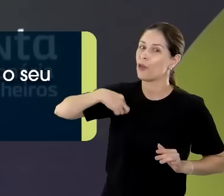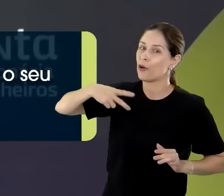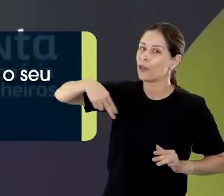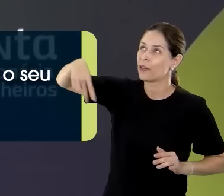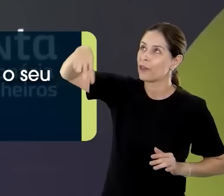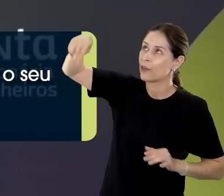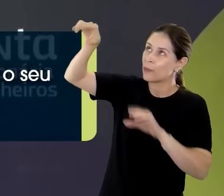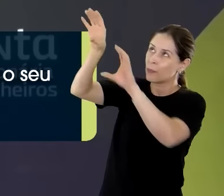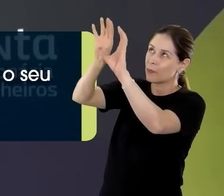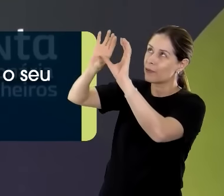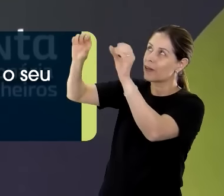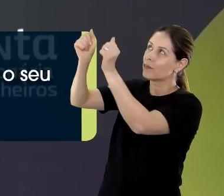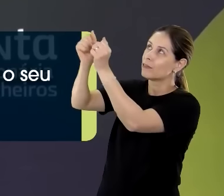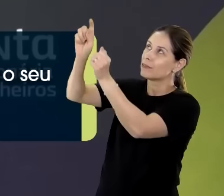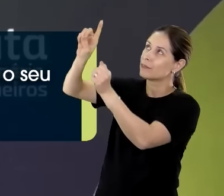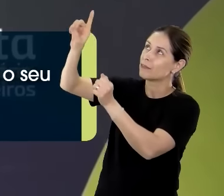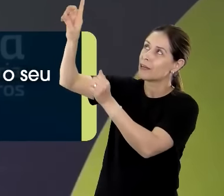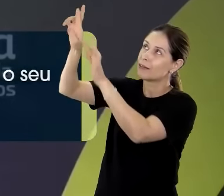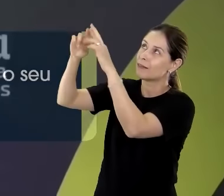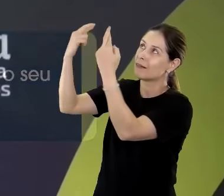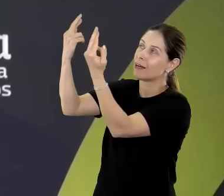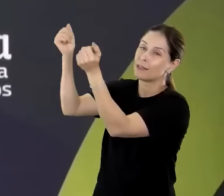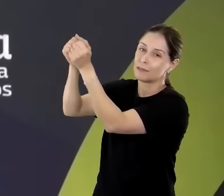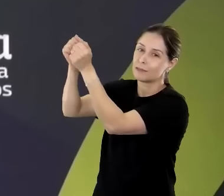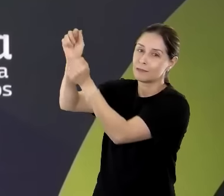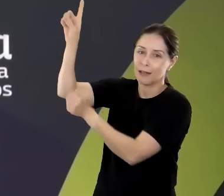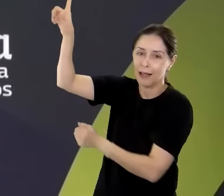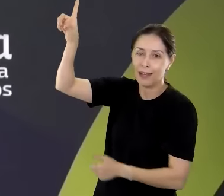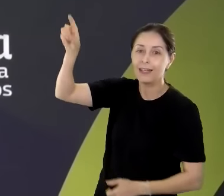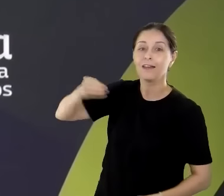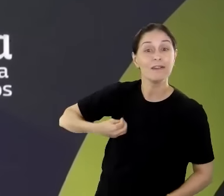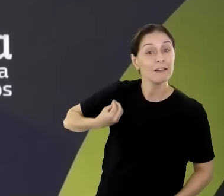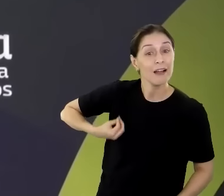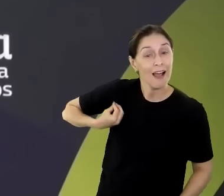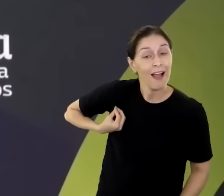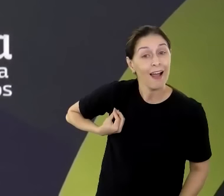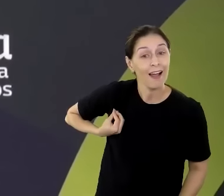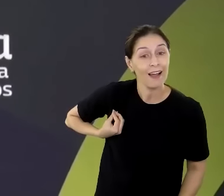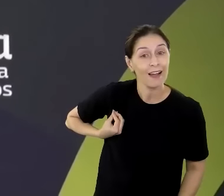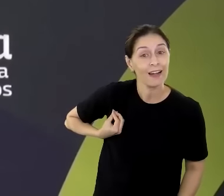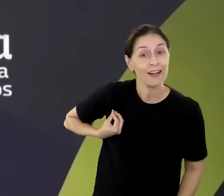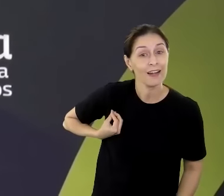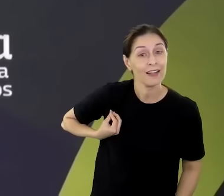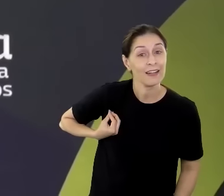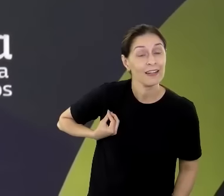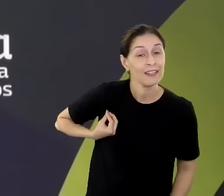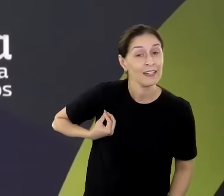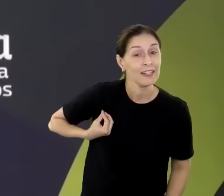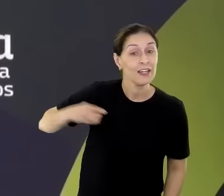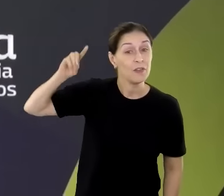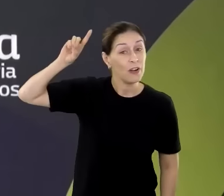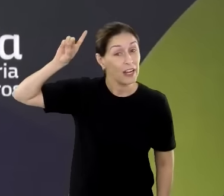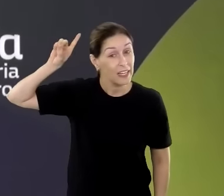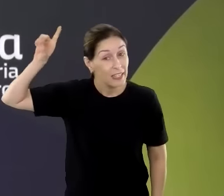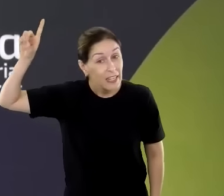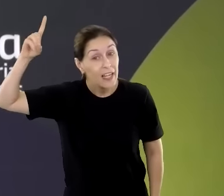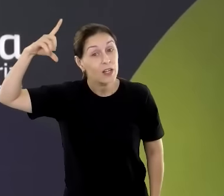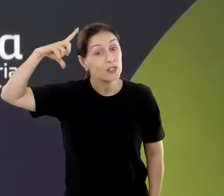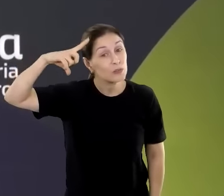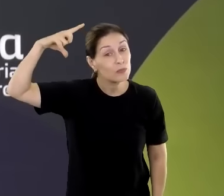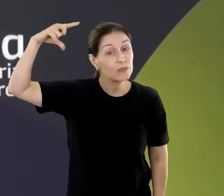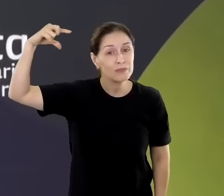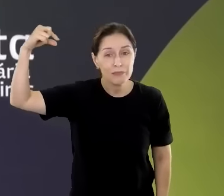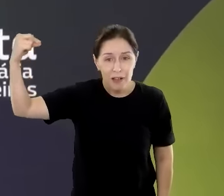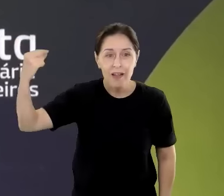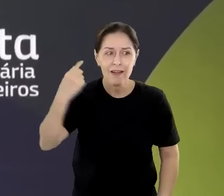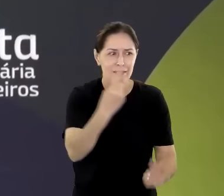reino, você não conquistou o reino por sua força, por sua inteligência, pela sua influência, você recebeu o